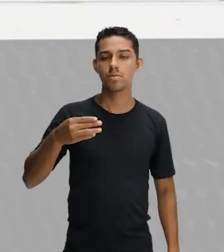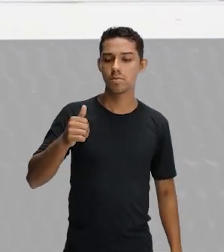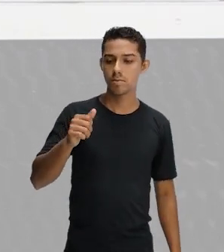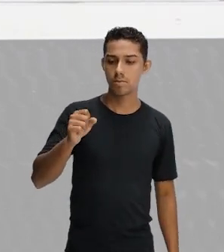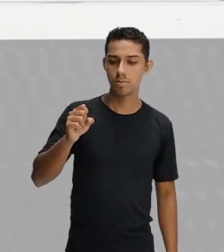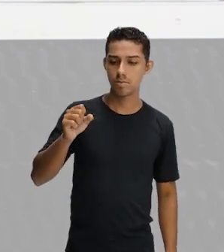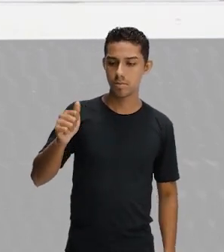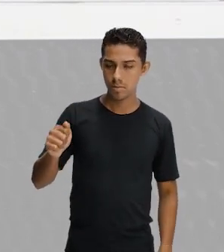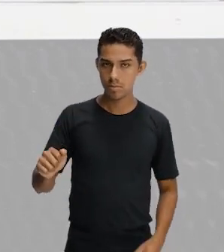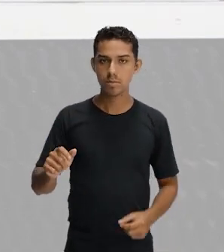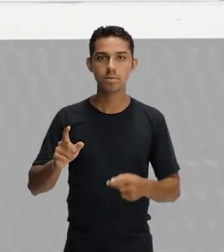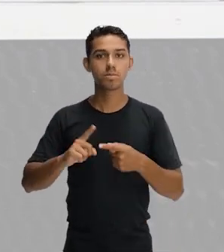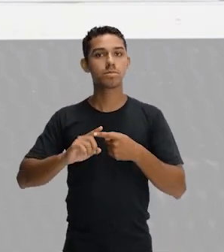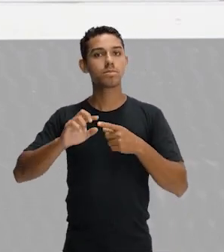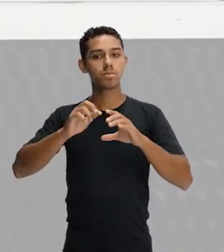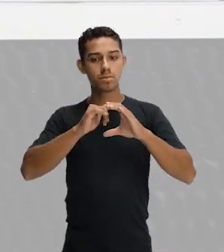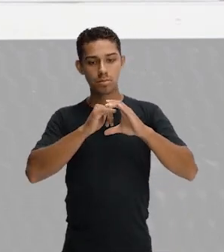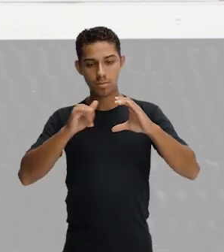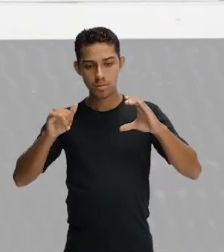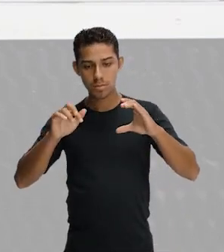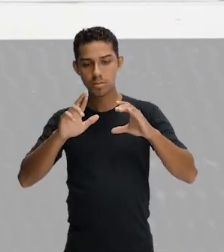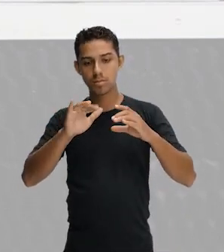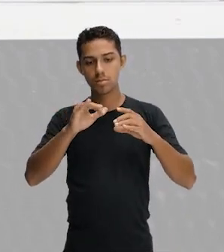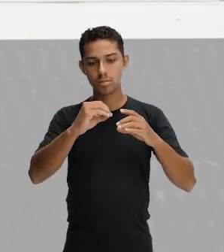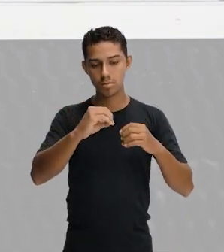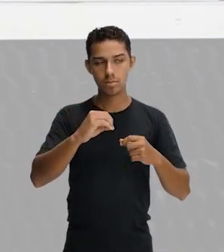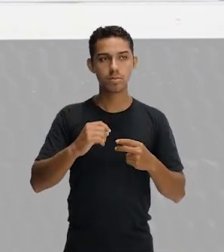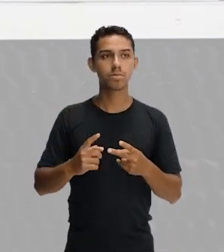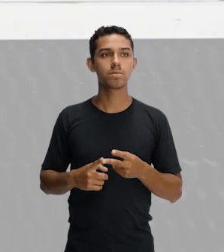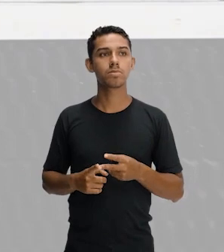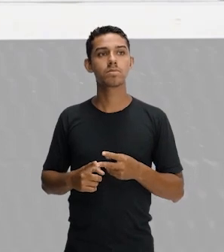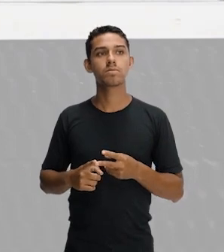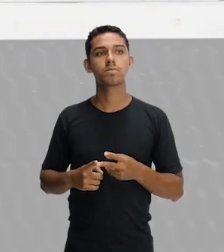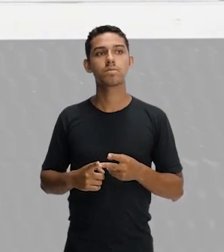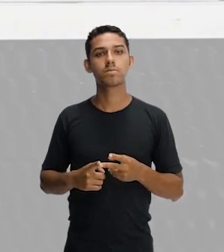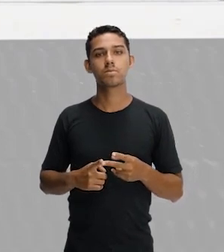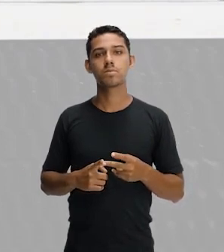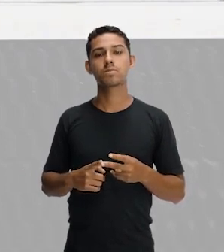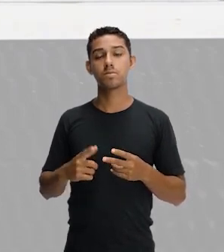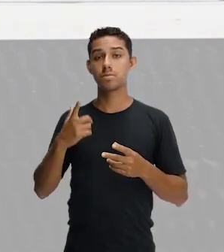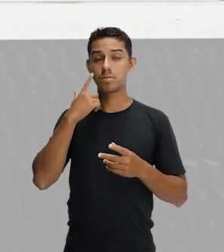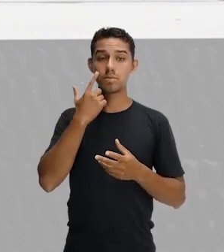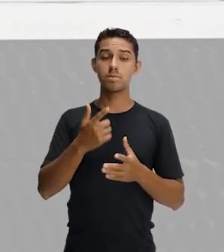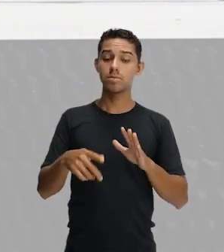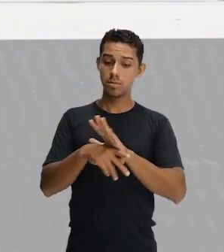e velocidade linear, tá ok? Se nós fizermos também desta forma,